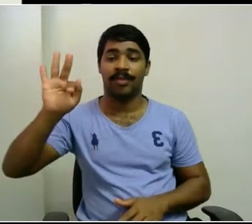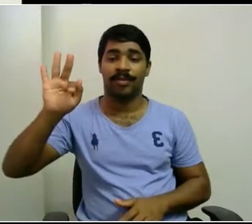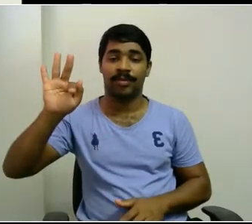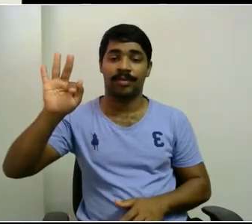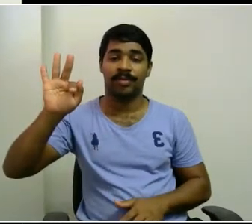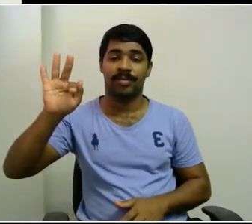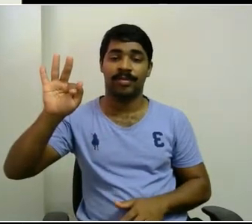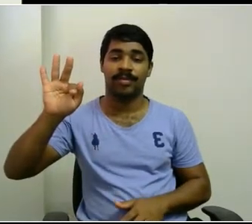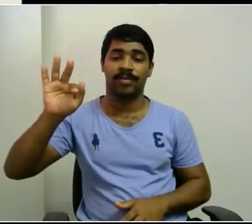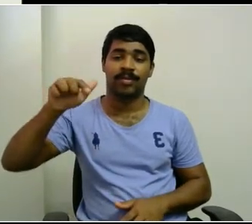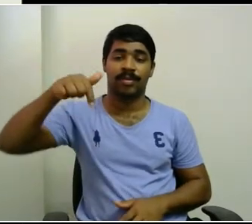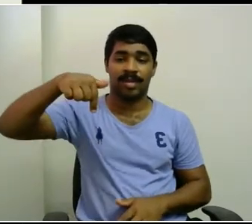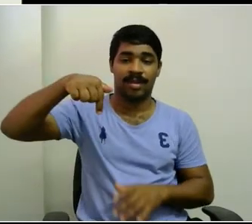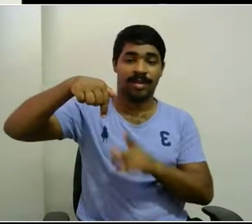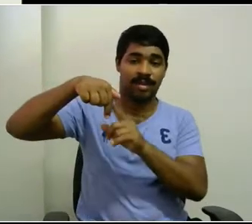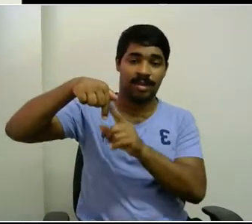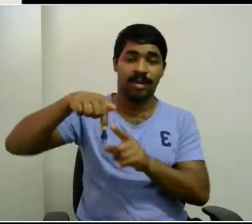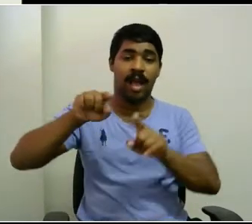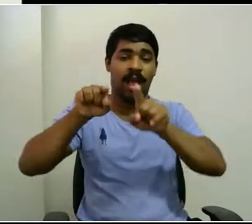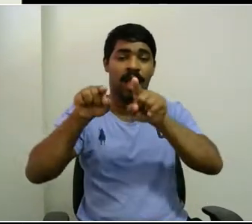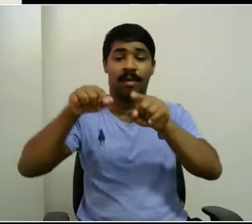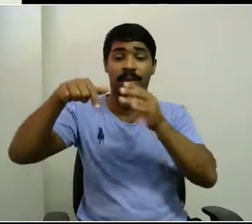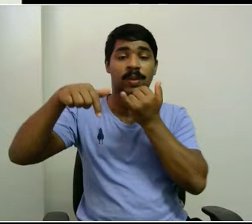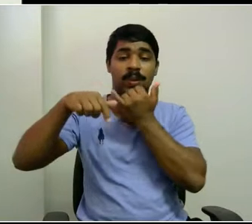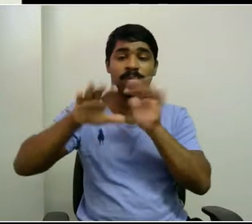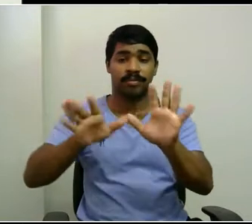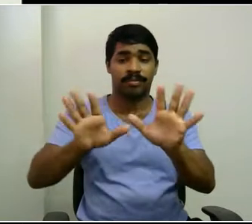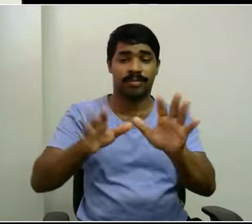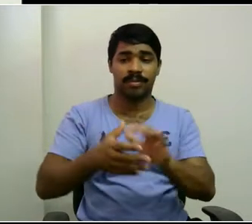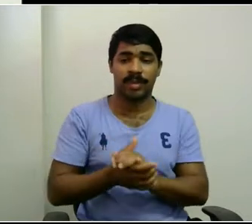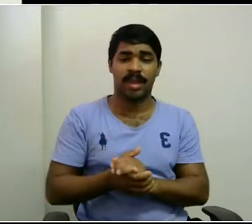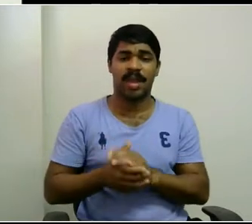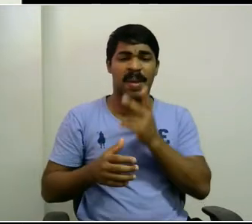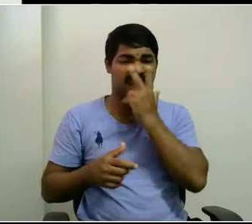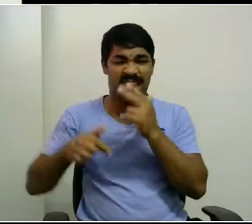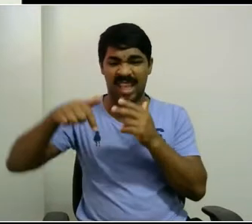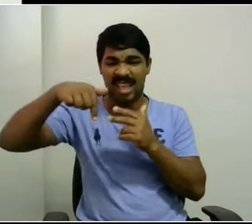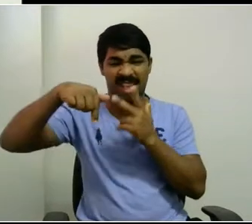de N. N representa a quantidade. Tá? Não, ficou parecendo um 9 isso aqui.